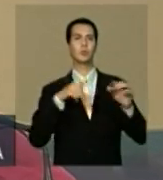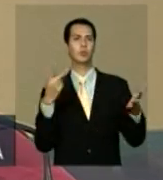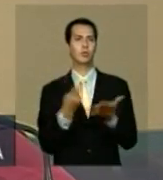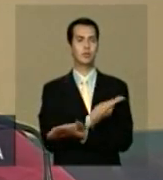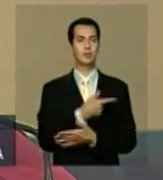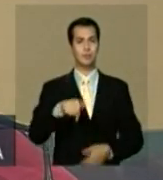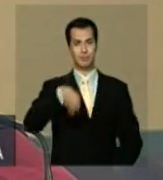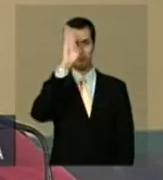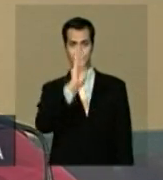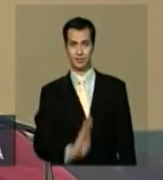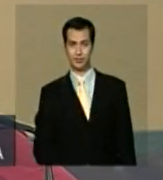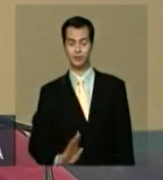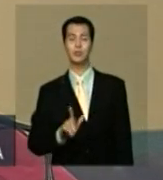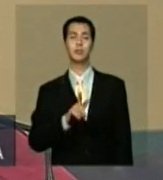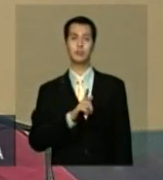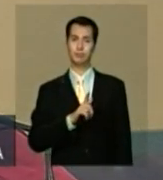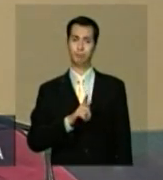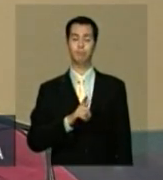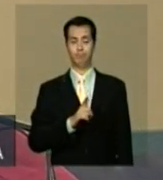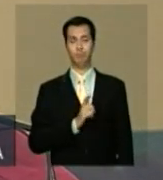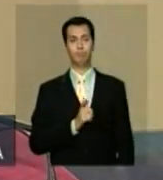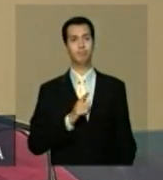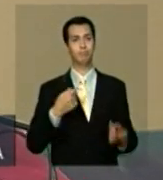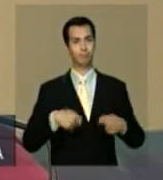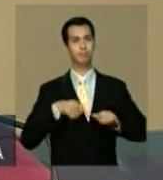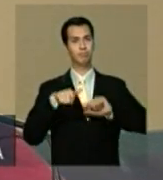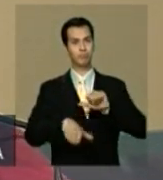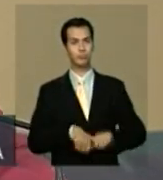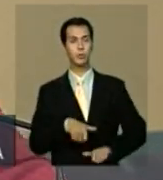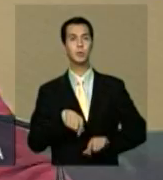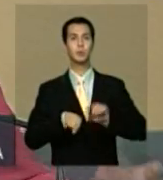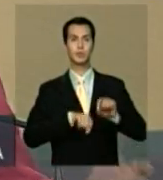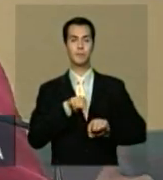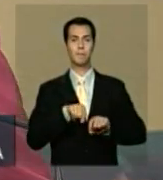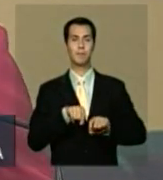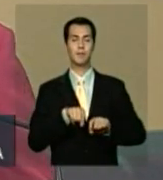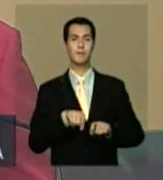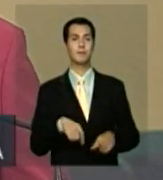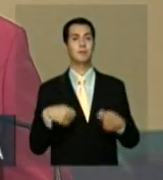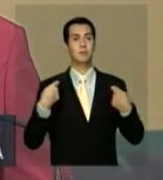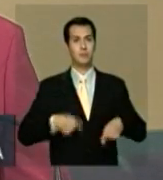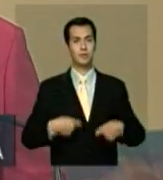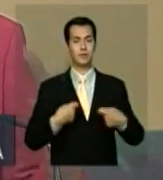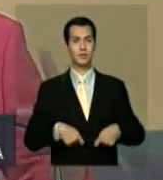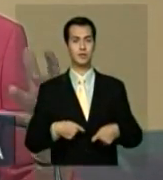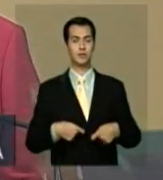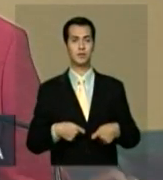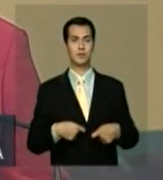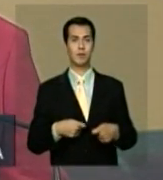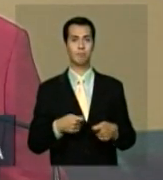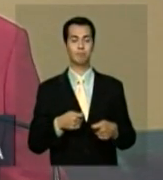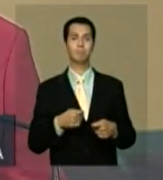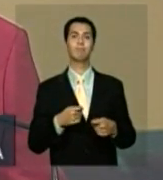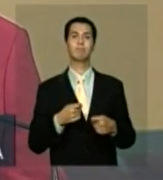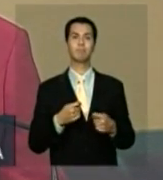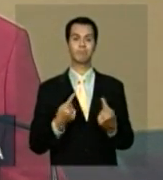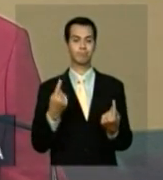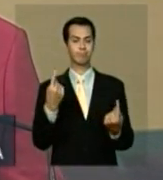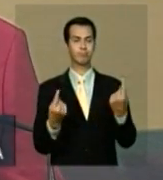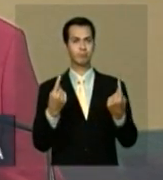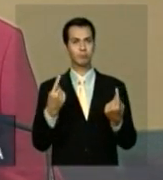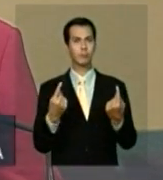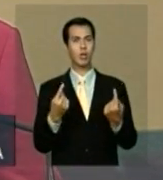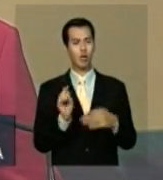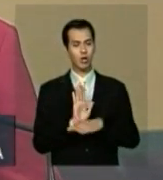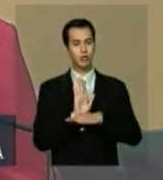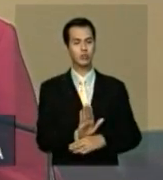o Brasil que é a tão entre a força da vida que nessa etapa se